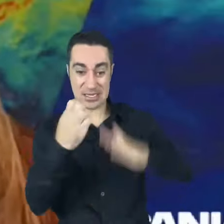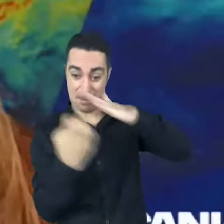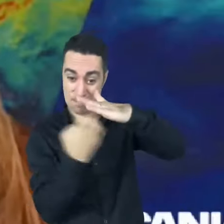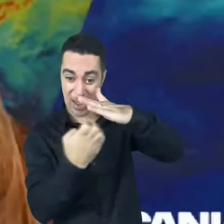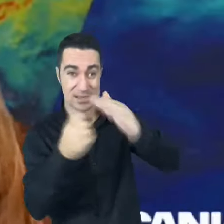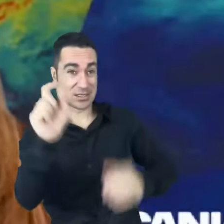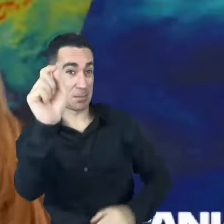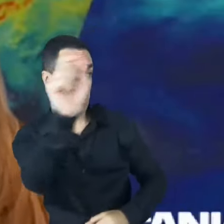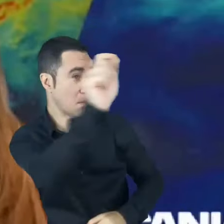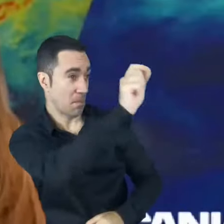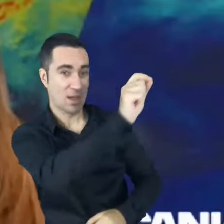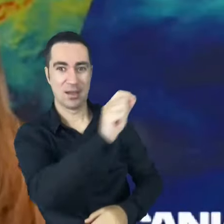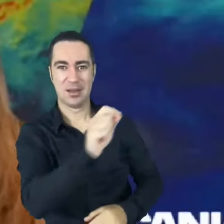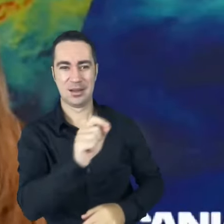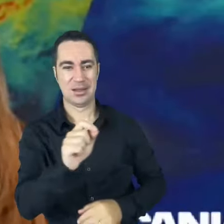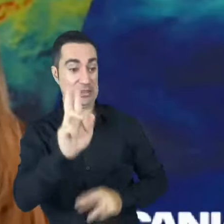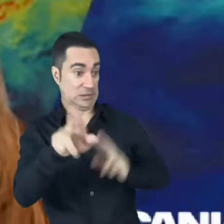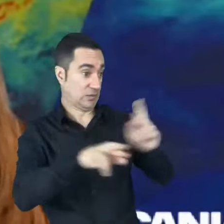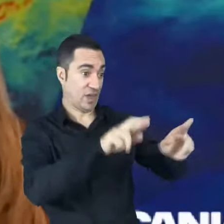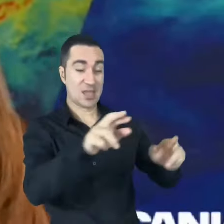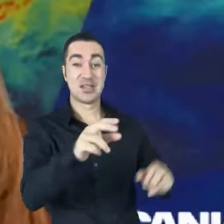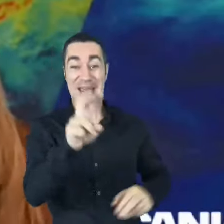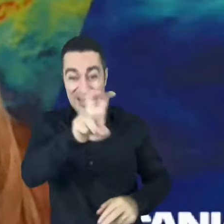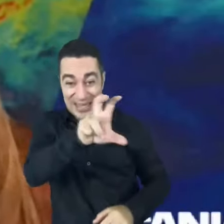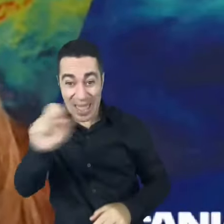quase 500 companhias, quase 17% delas,